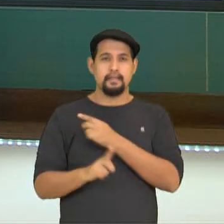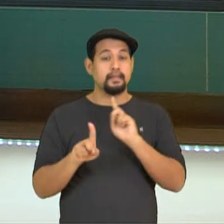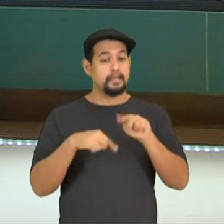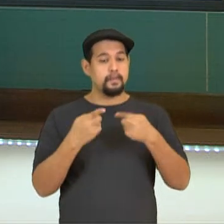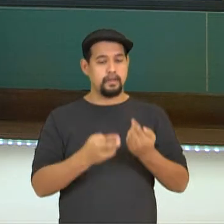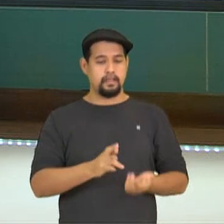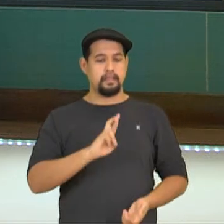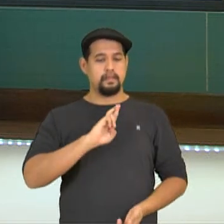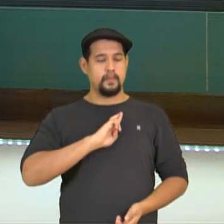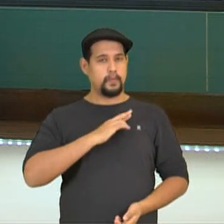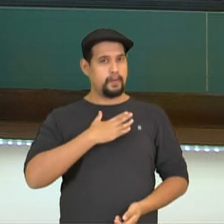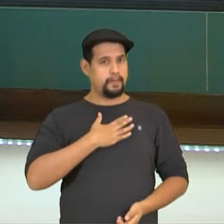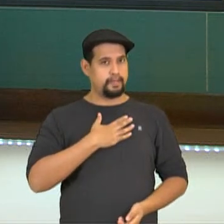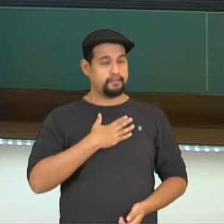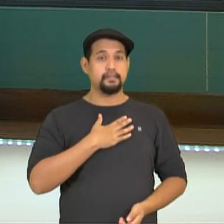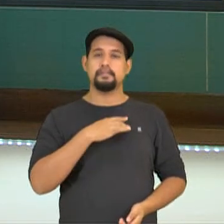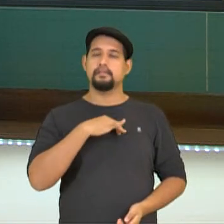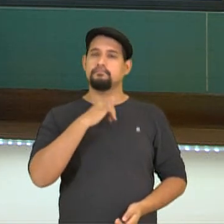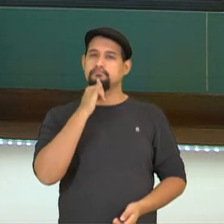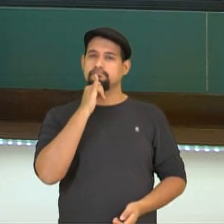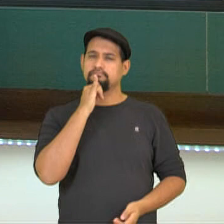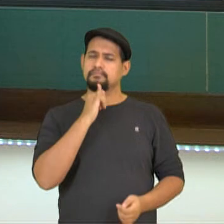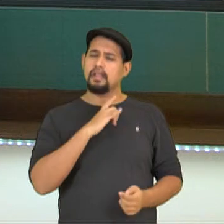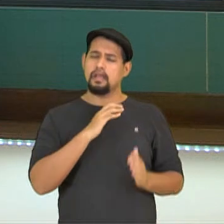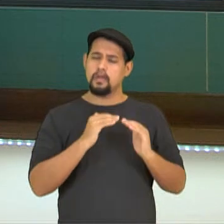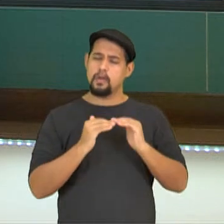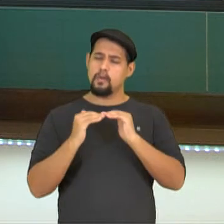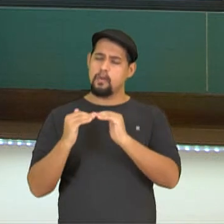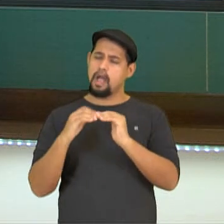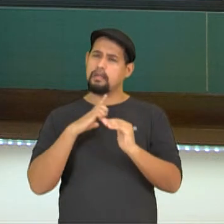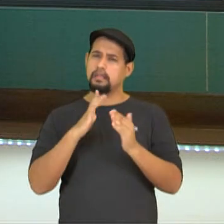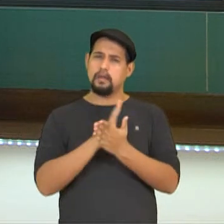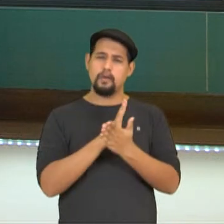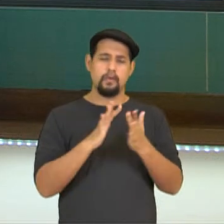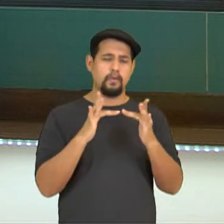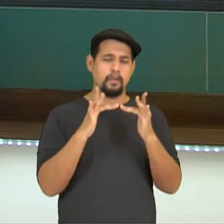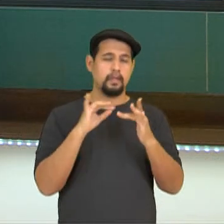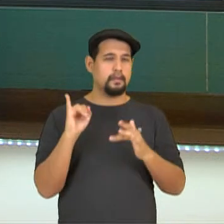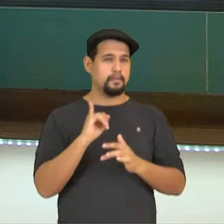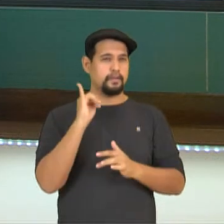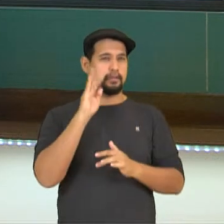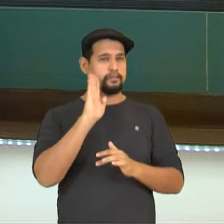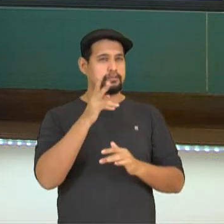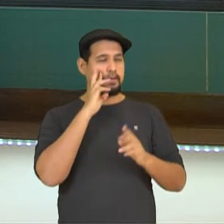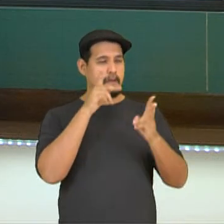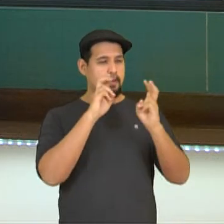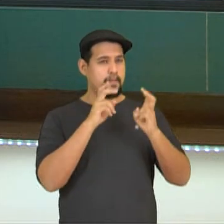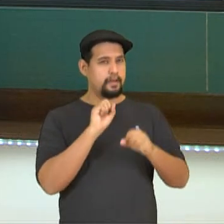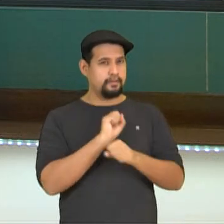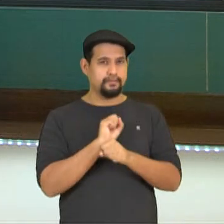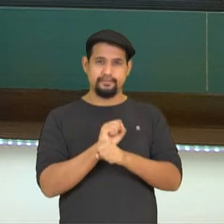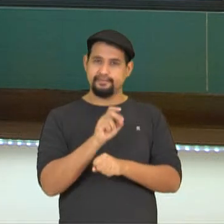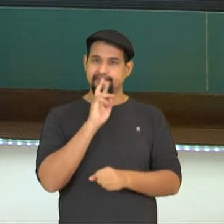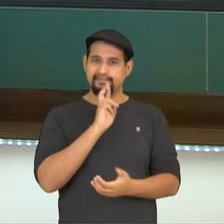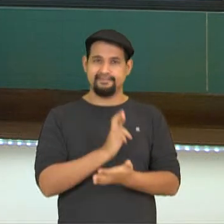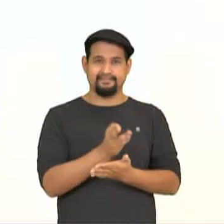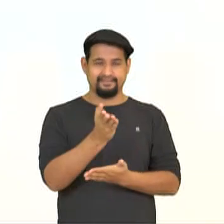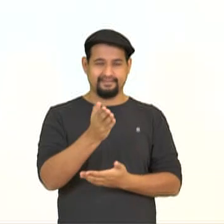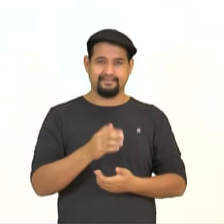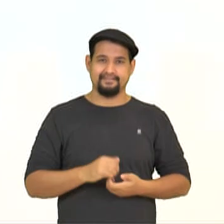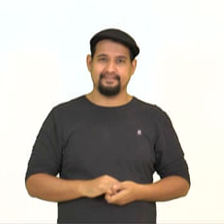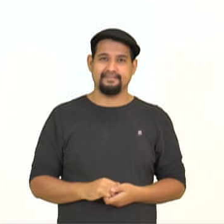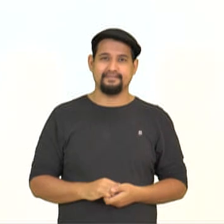me respondem se há uma simetria, se há alguma relação importante que você tenha observado. Tá? Um tempinho para vocês